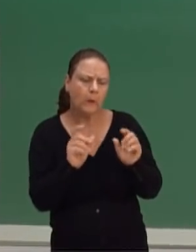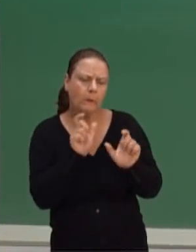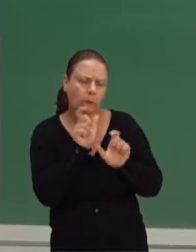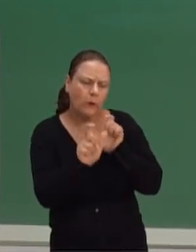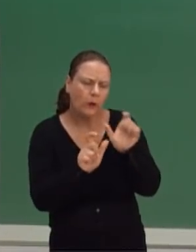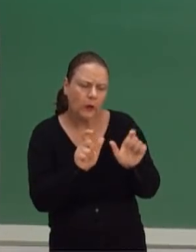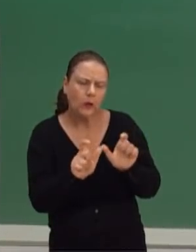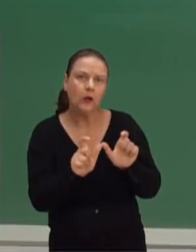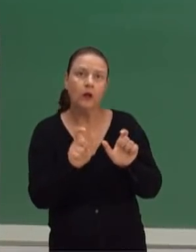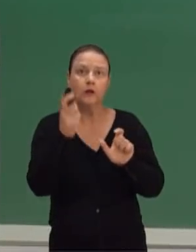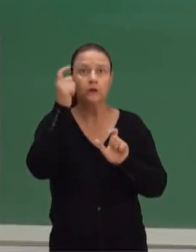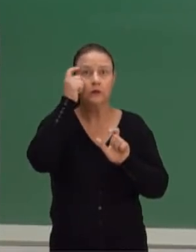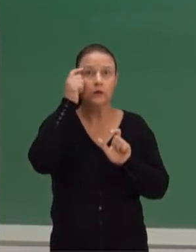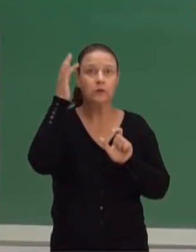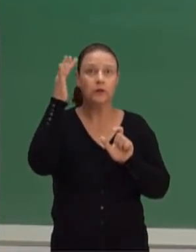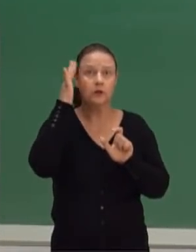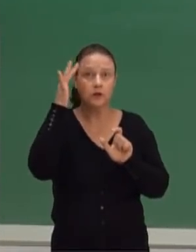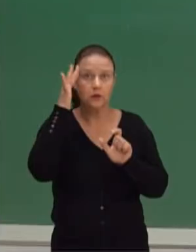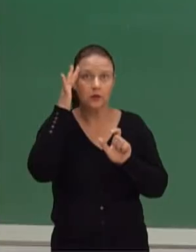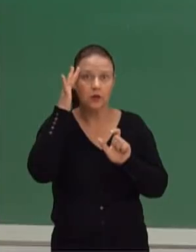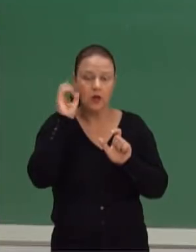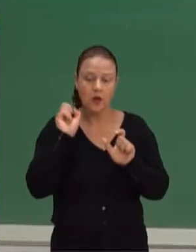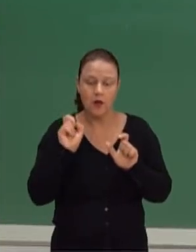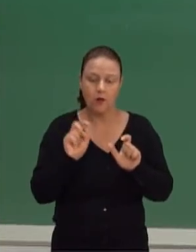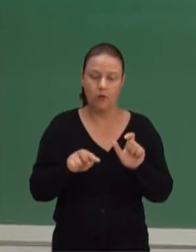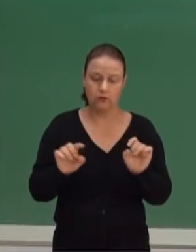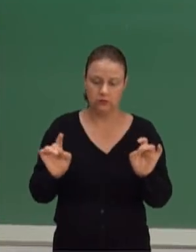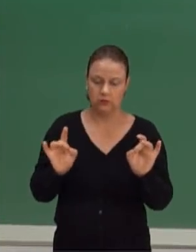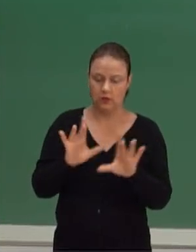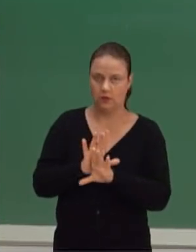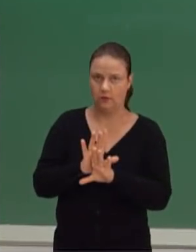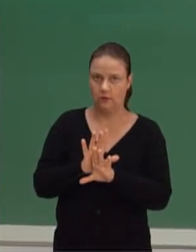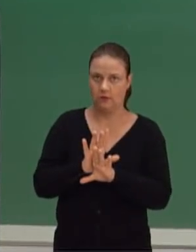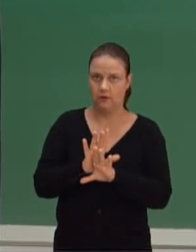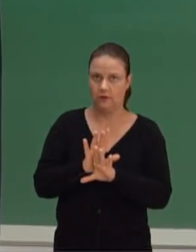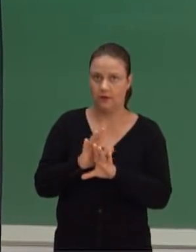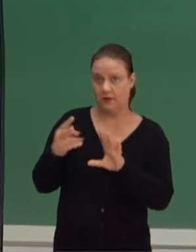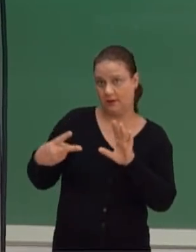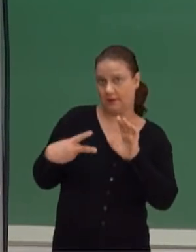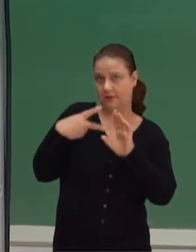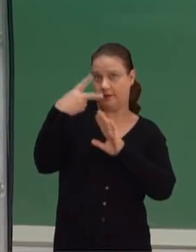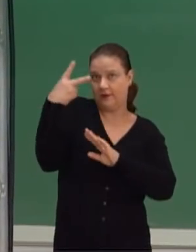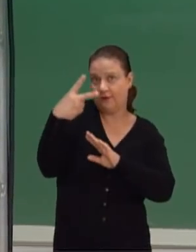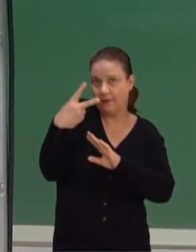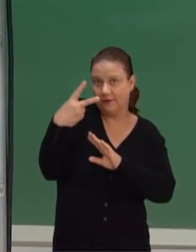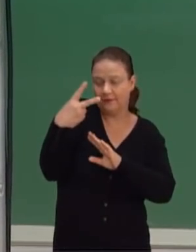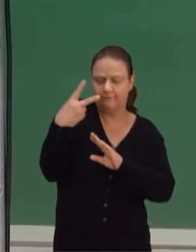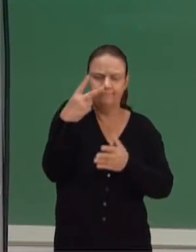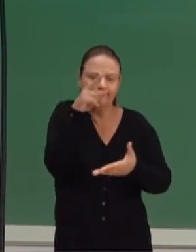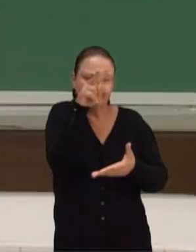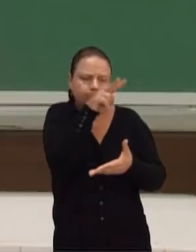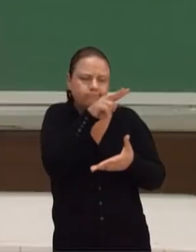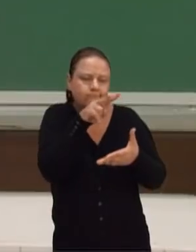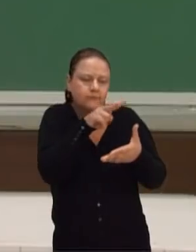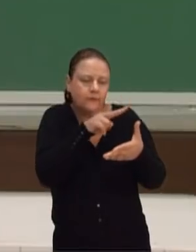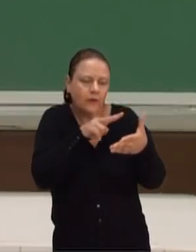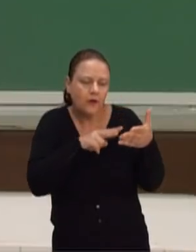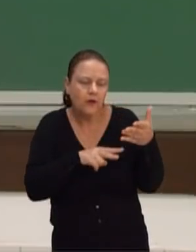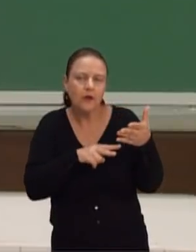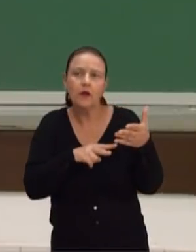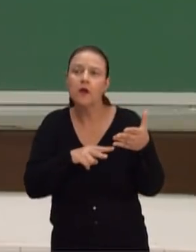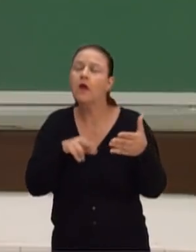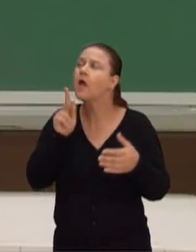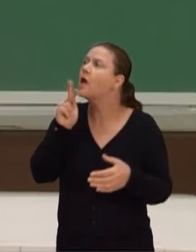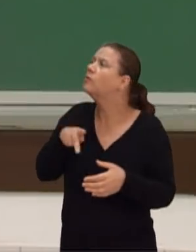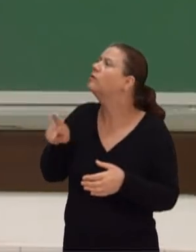no papel, ponto. Agora eu vou olhar meu texto. Portanto, ai, professora, eu fiz o meu texto, mas